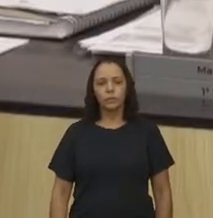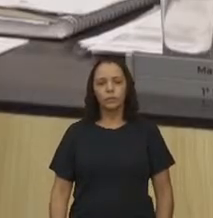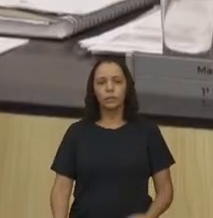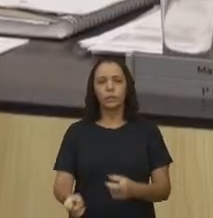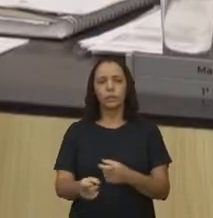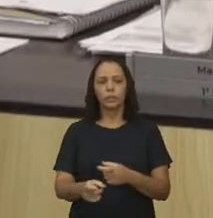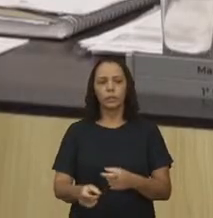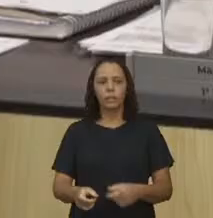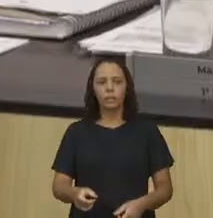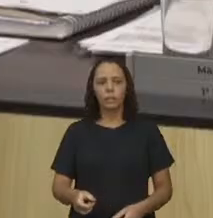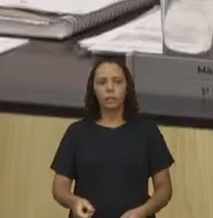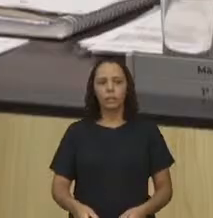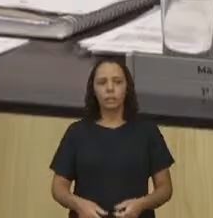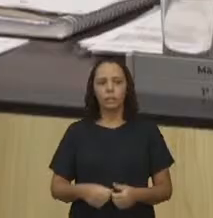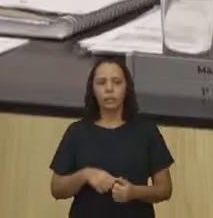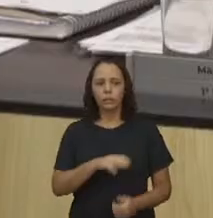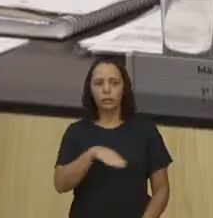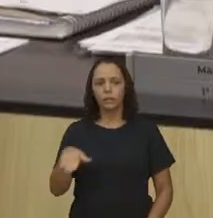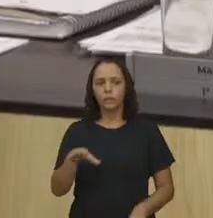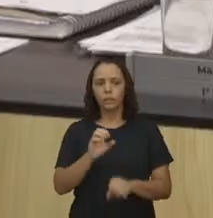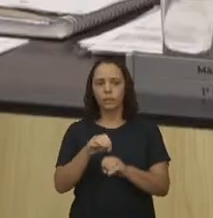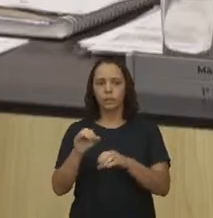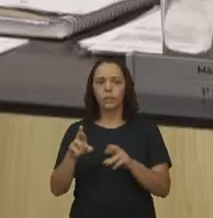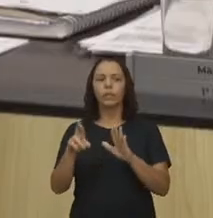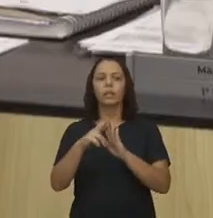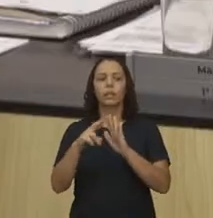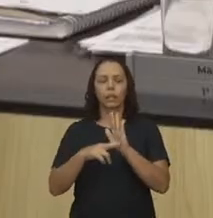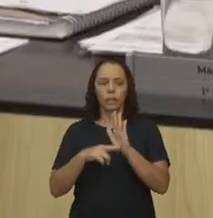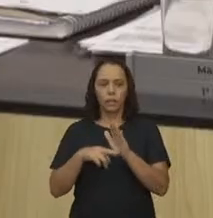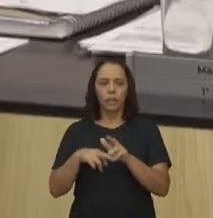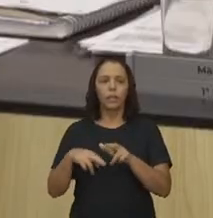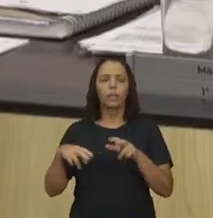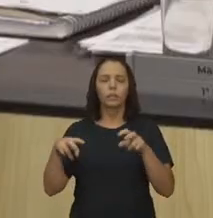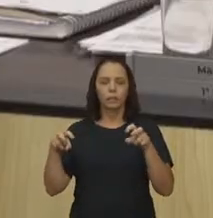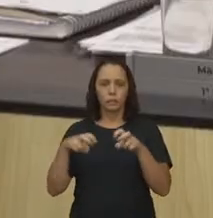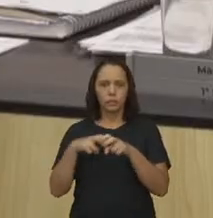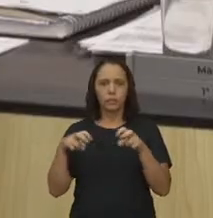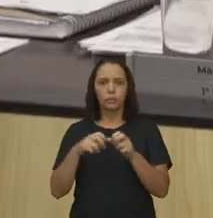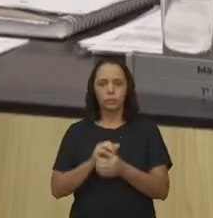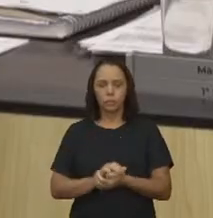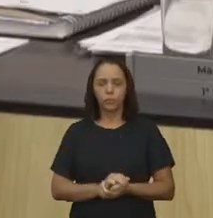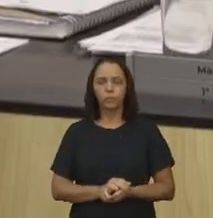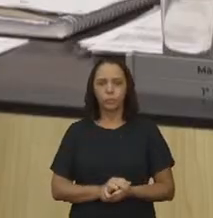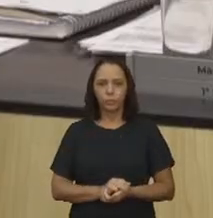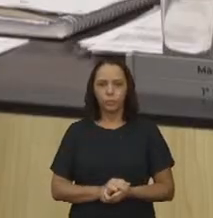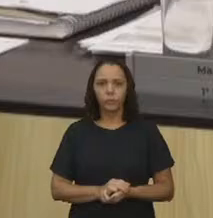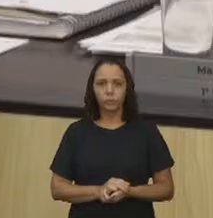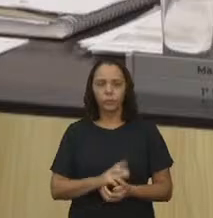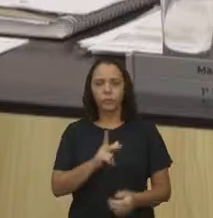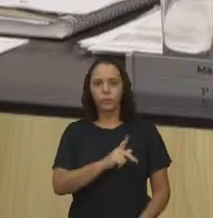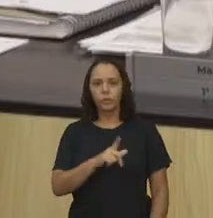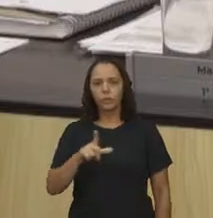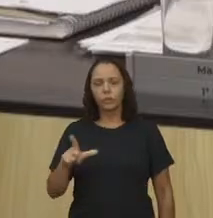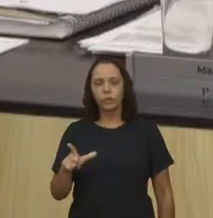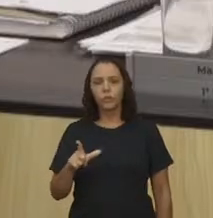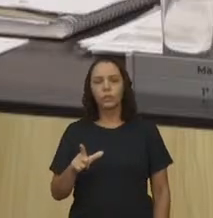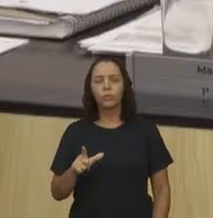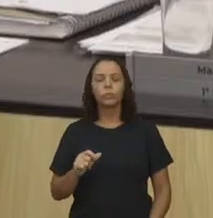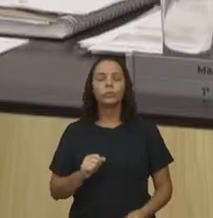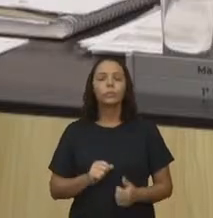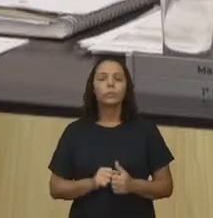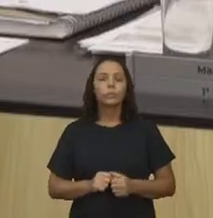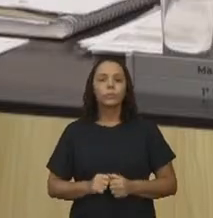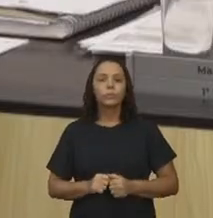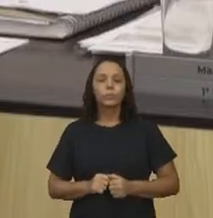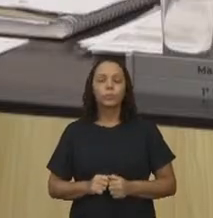seguintes termos. Artigo 1º. Fica suprimido o artigo 2º do projeto de lei em epígrafe, renumerando-se os demais.